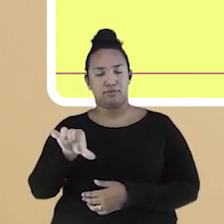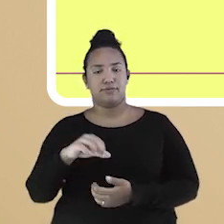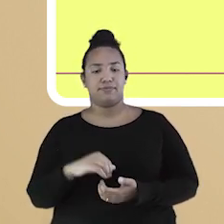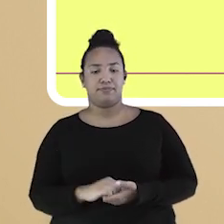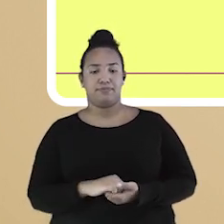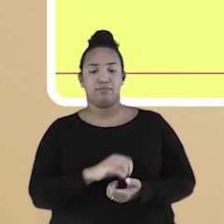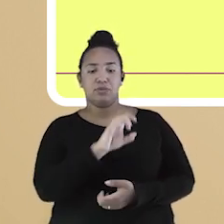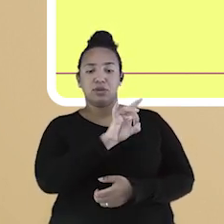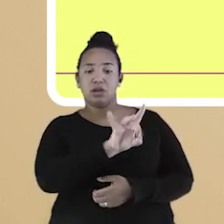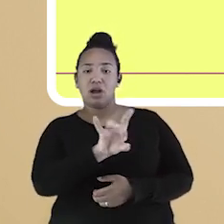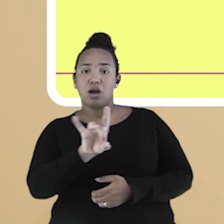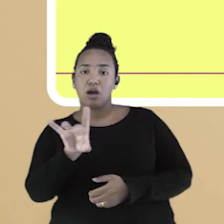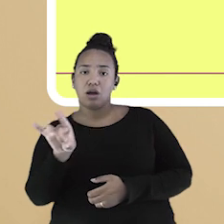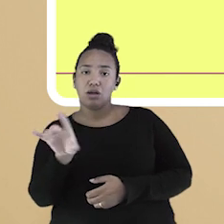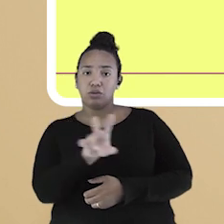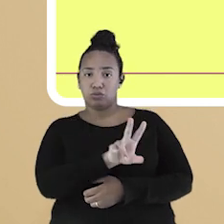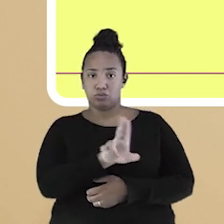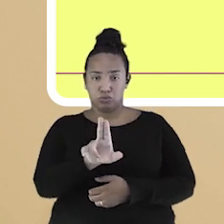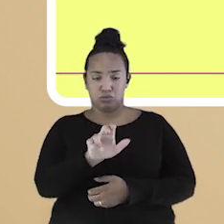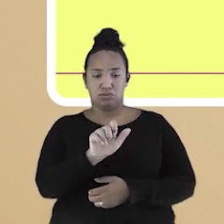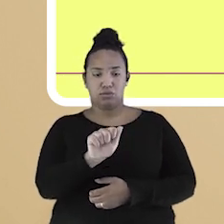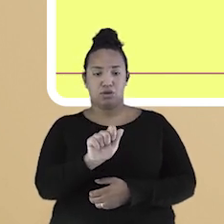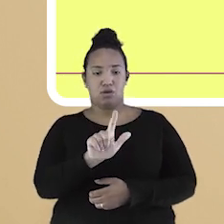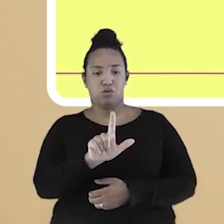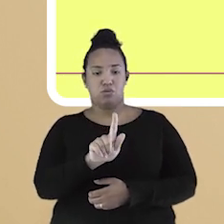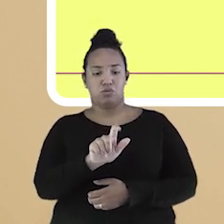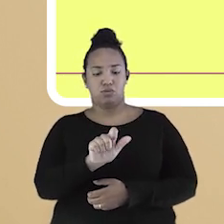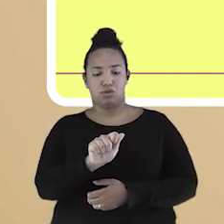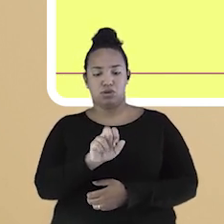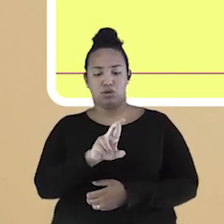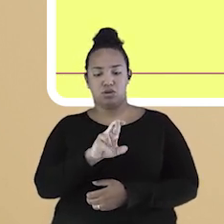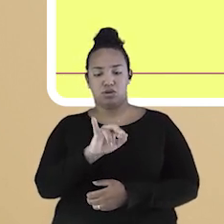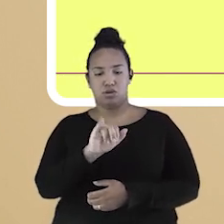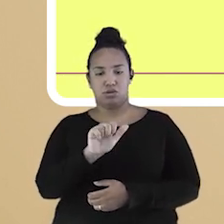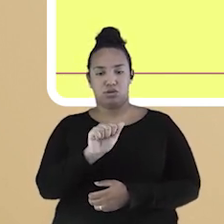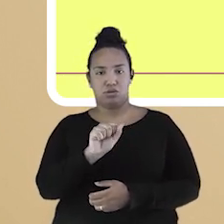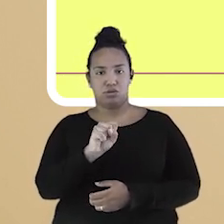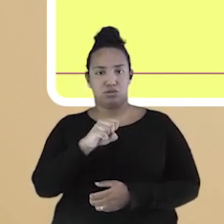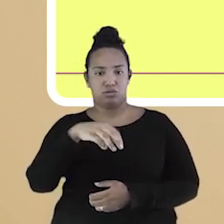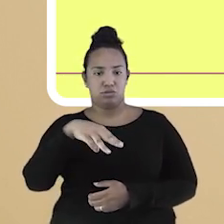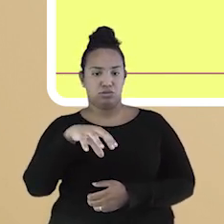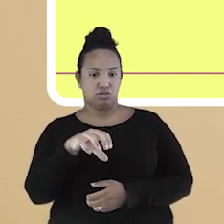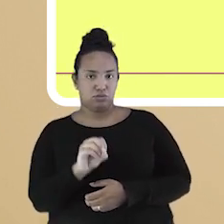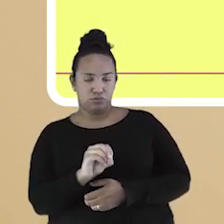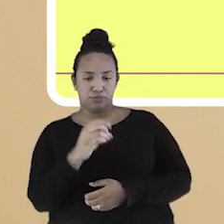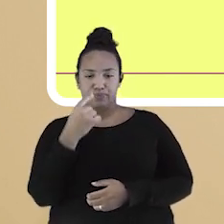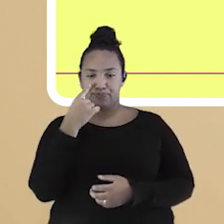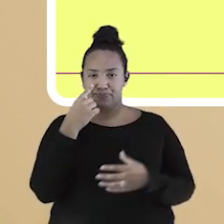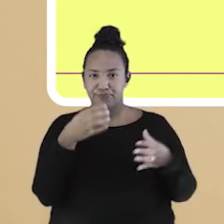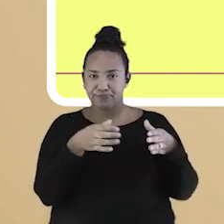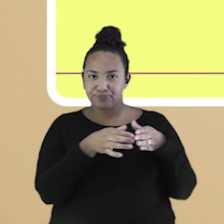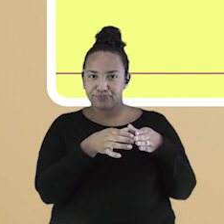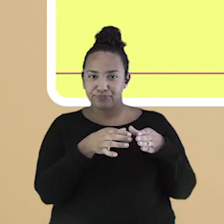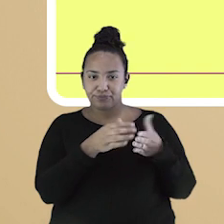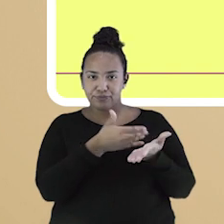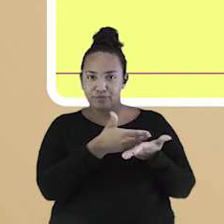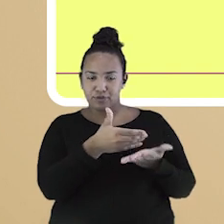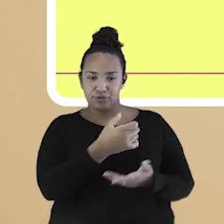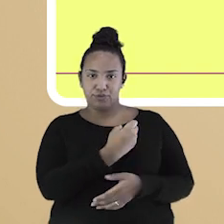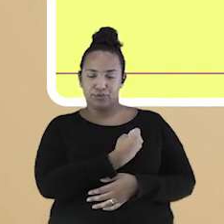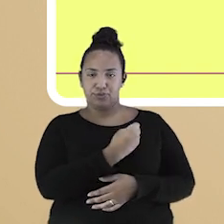desse chamamos de algarismo. Observe que o conjunto dos números naturais começa com o número